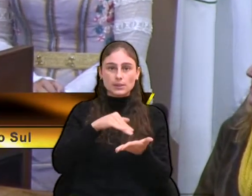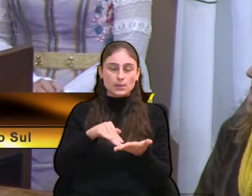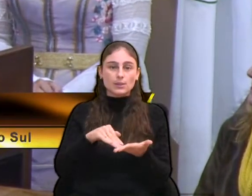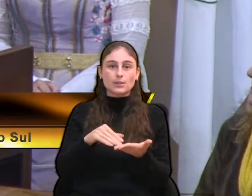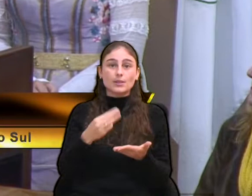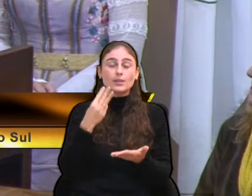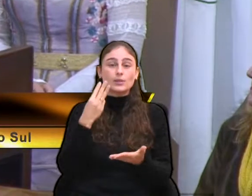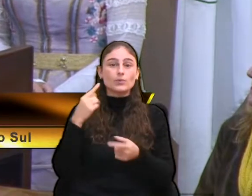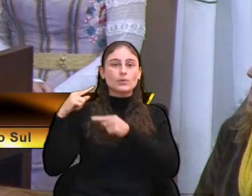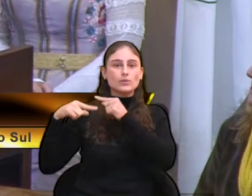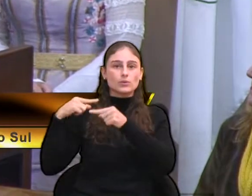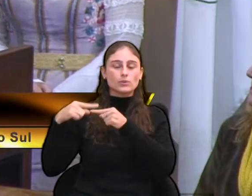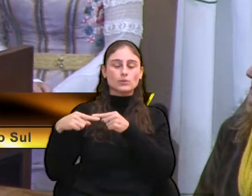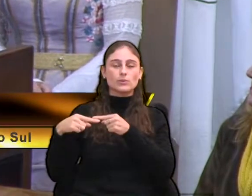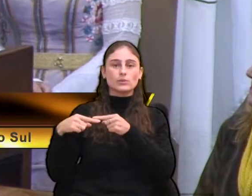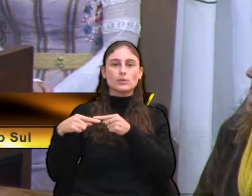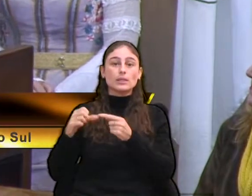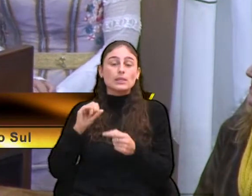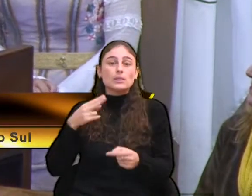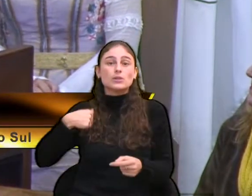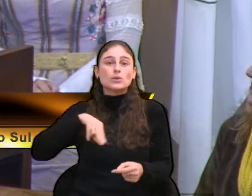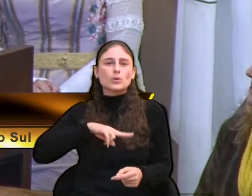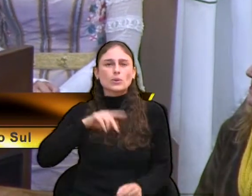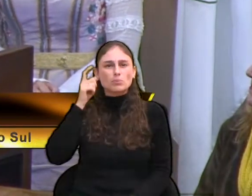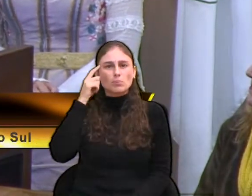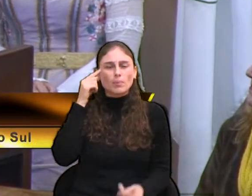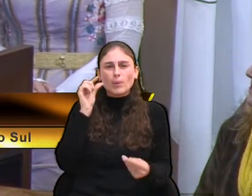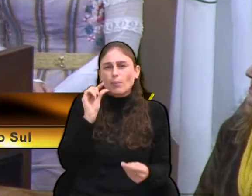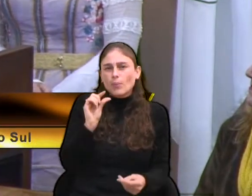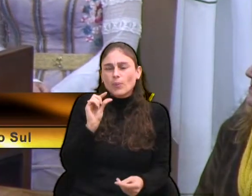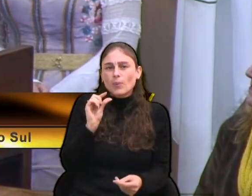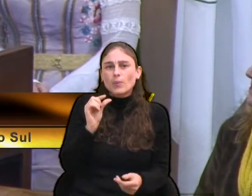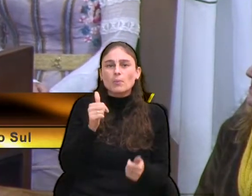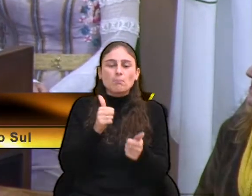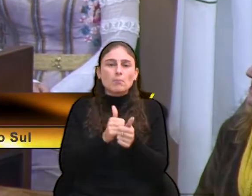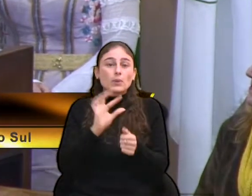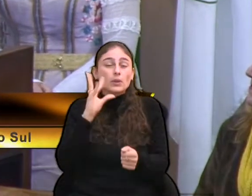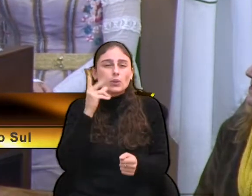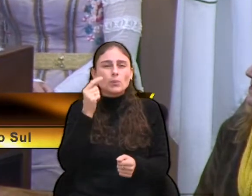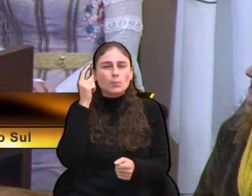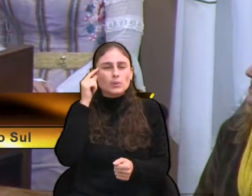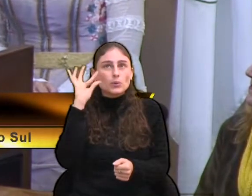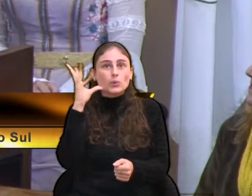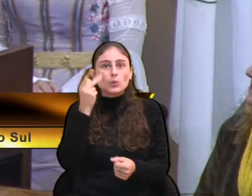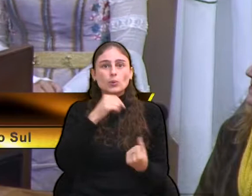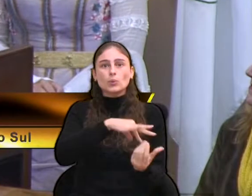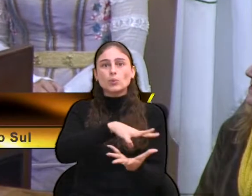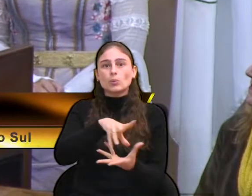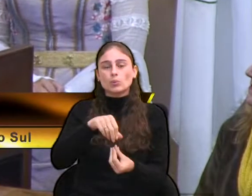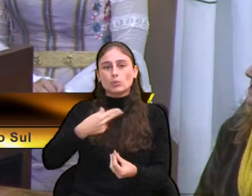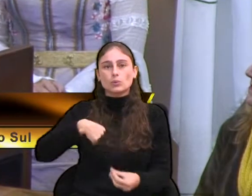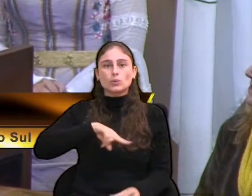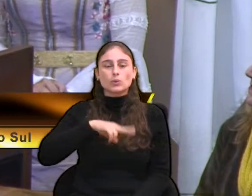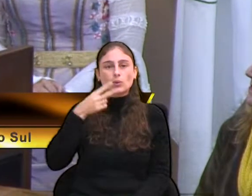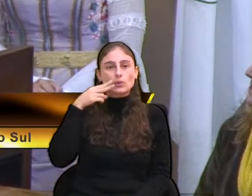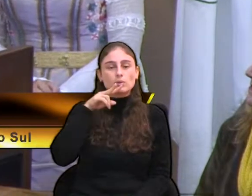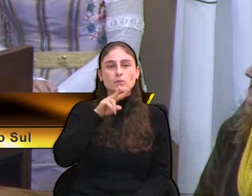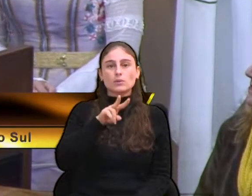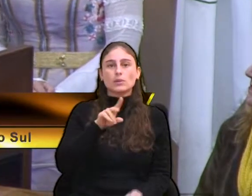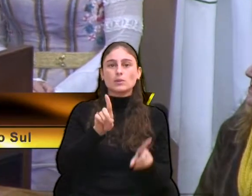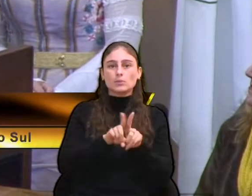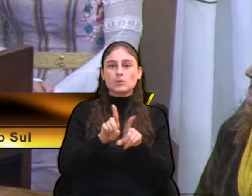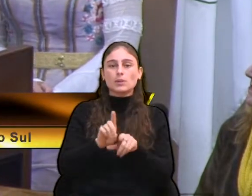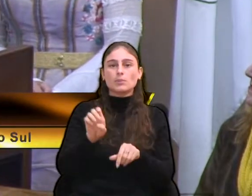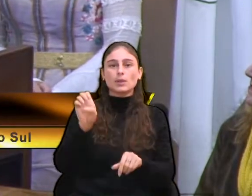três gerações. Se nós formos pensar, é muito pouco perto de todo mundo que vemos, principalmente a